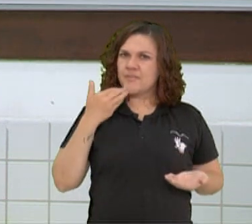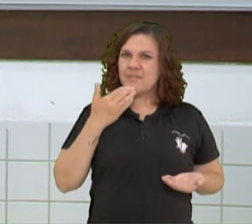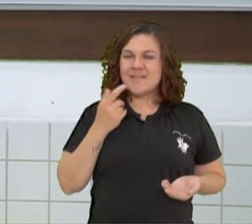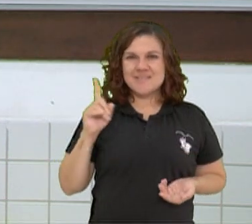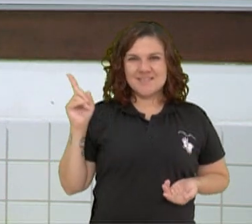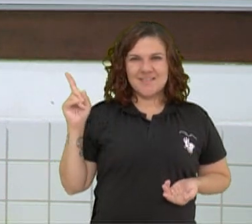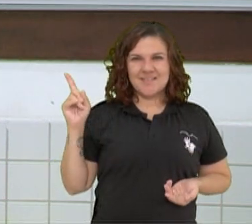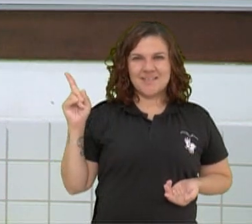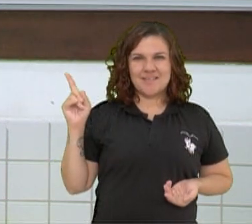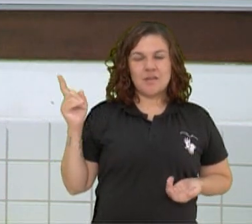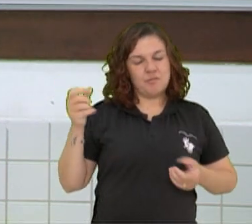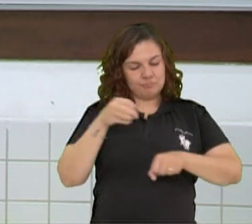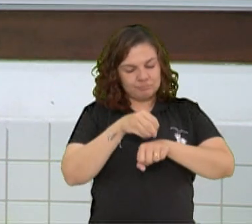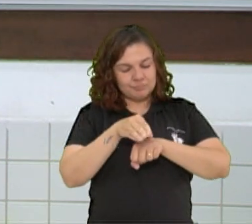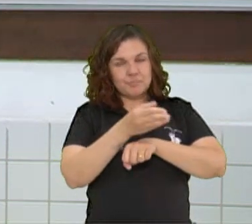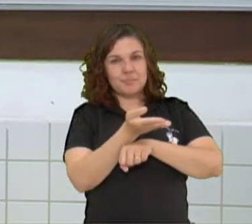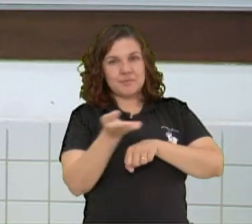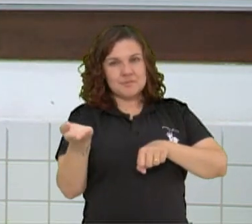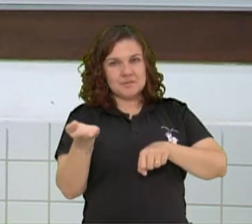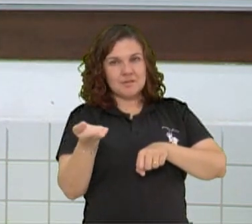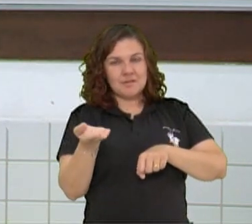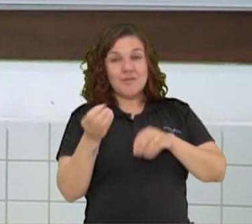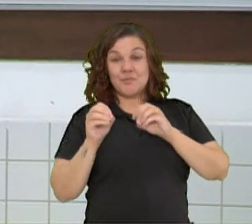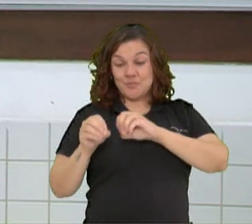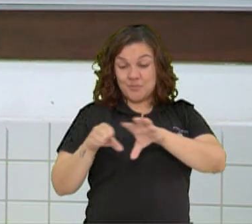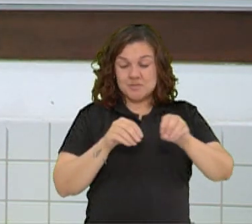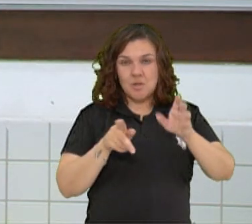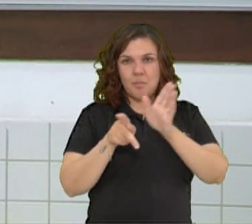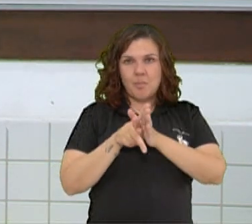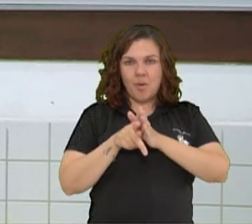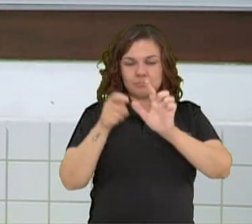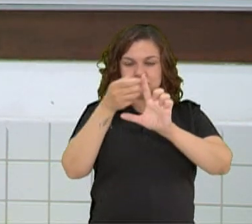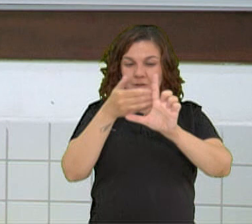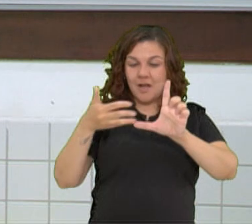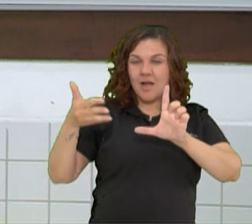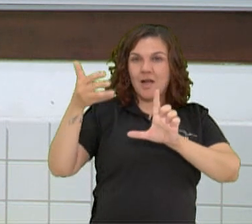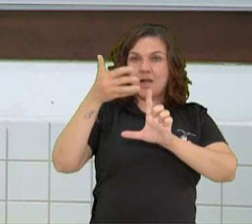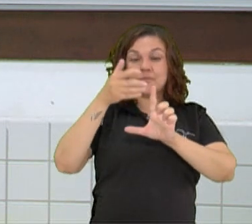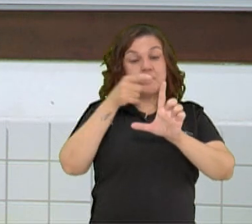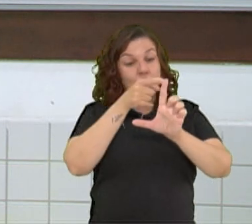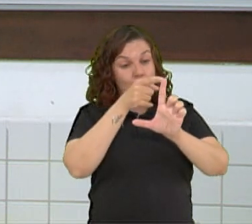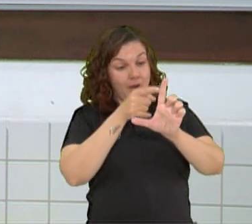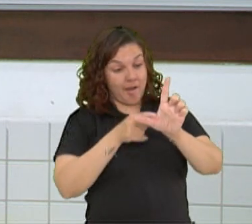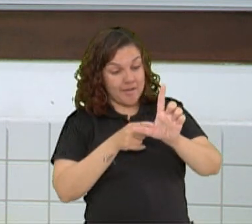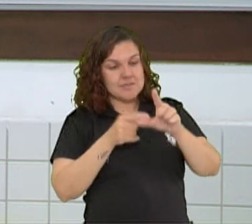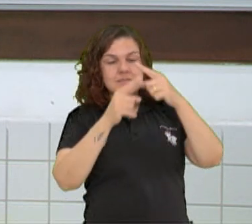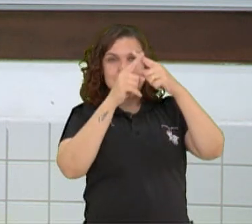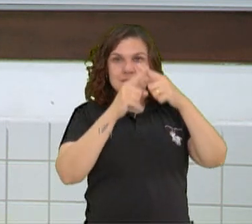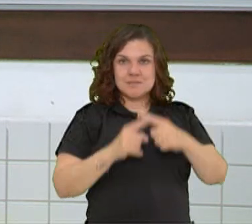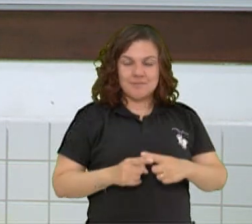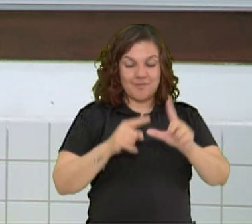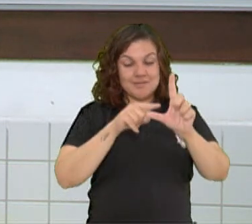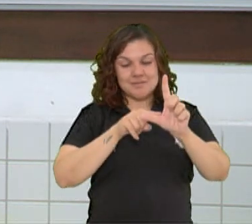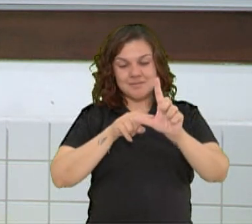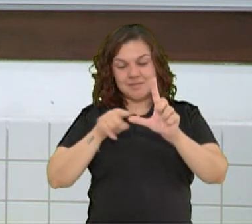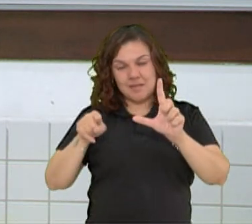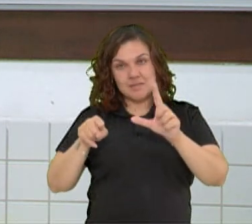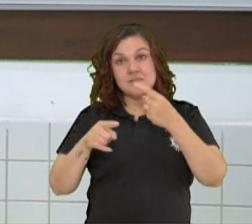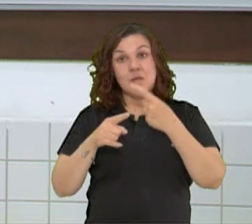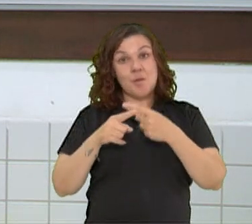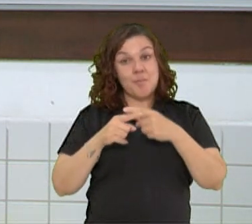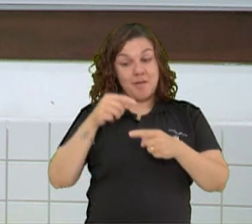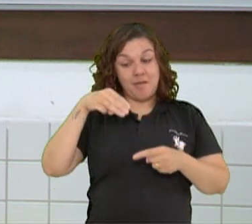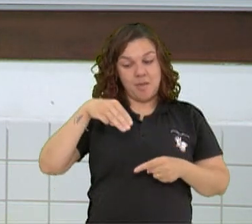Né? Porque até eu dei a dica, né? Nós estamos trabalhando com a área, né? A área é um lado vezes o outro. E até eu falei por que é metro quadrado, porque eu estou